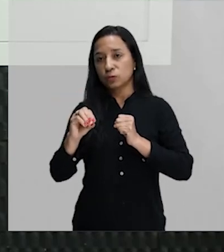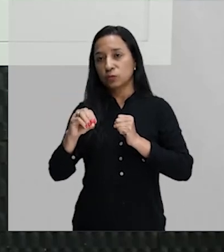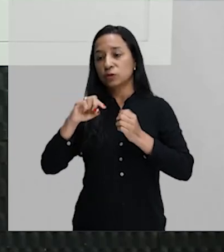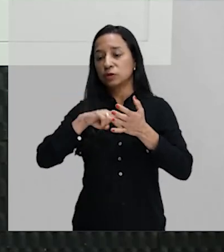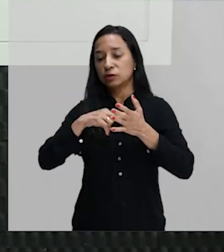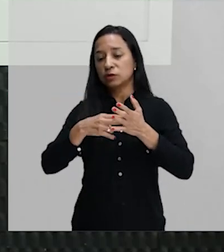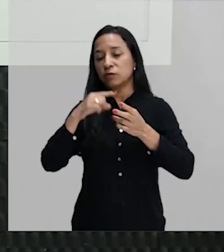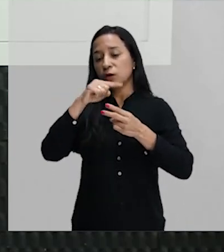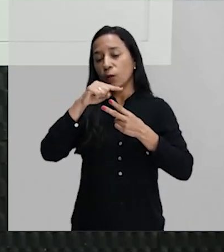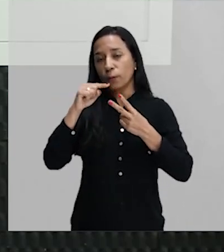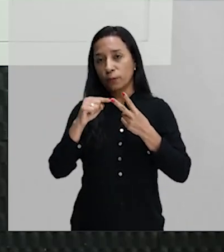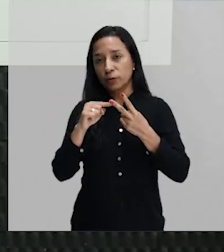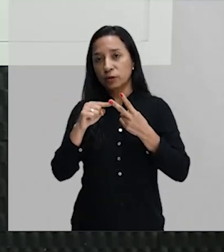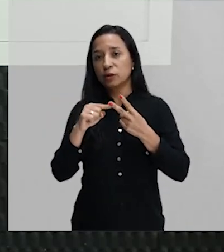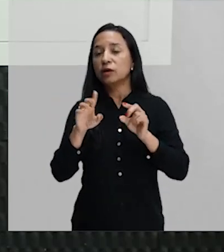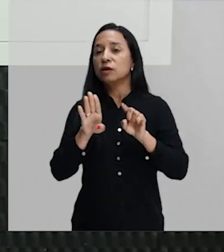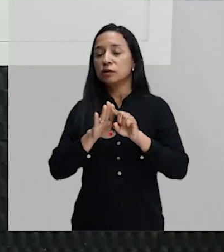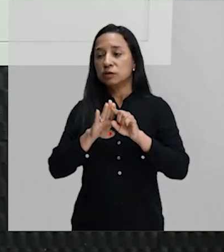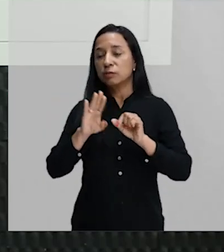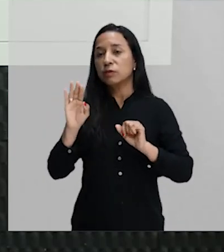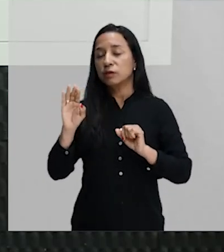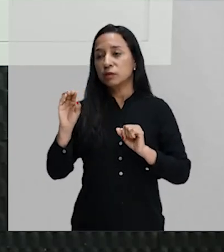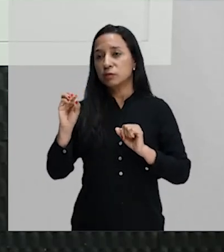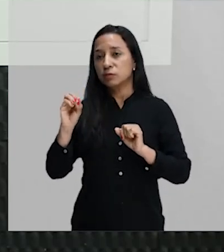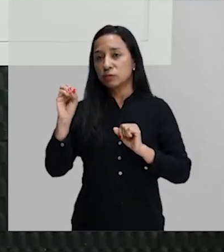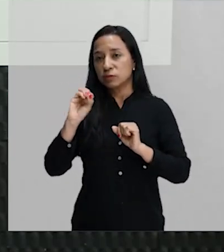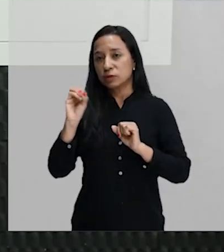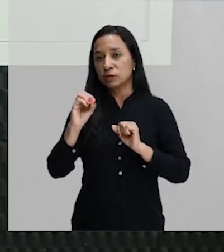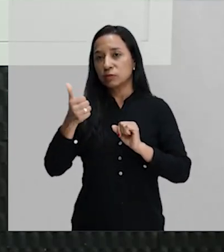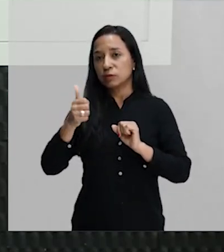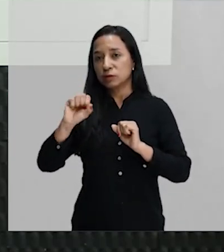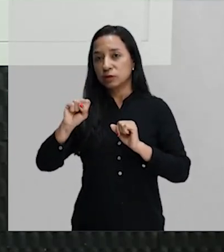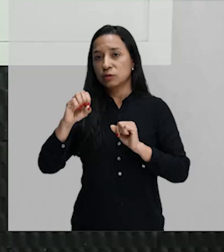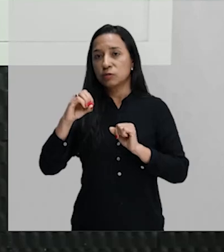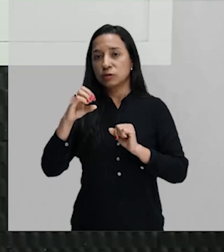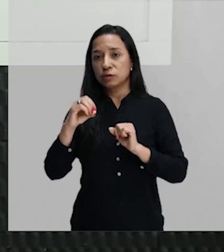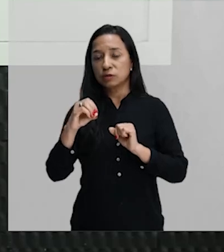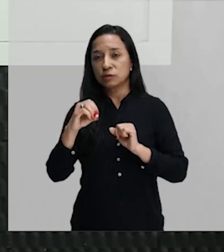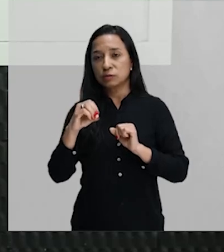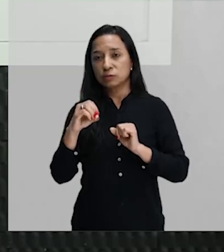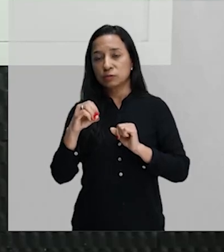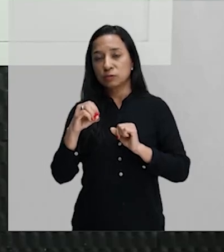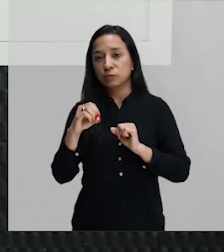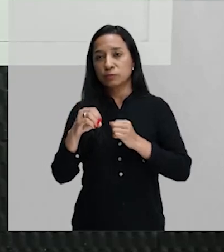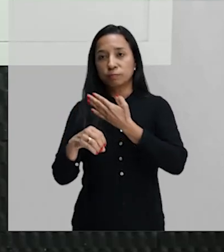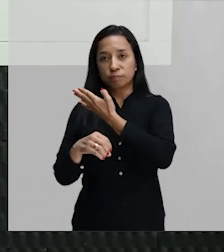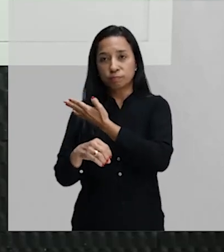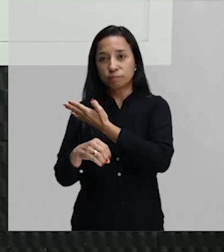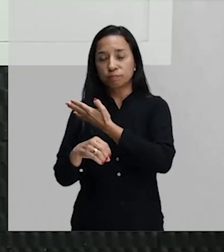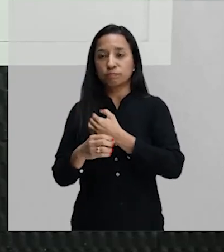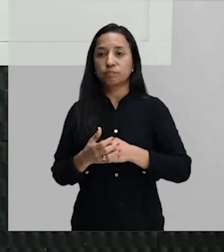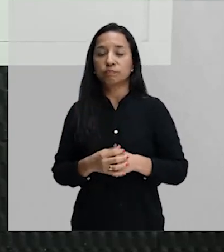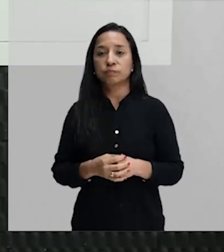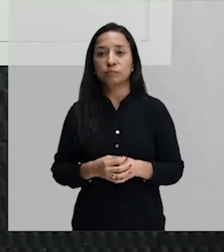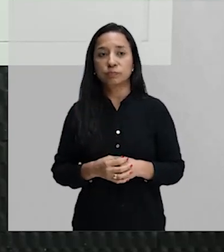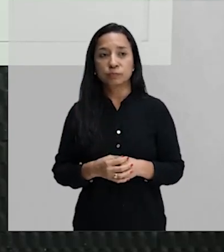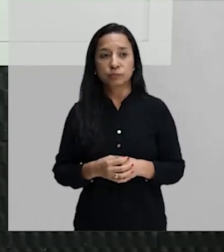grau, no caso é 180. Então, seno de 180 mais x é igual a menos seno de x.